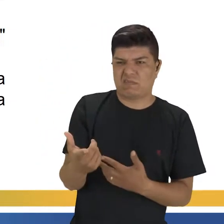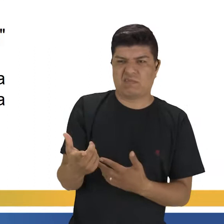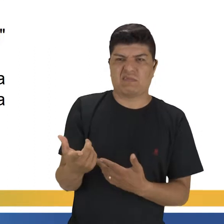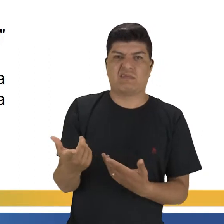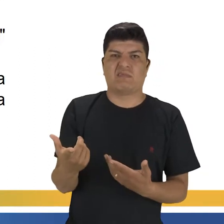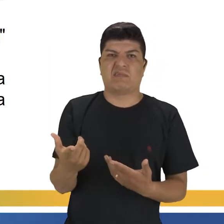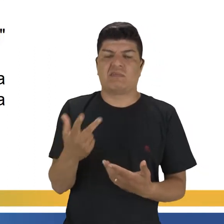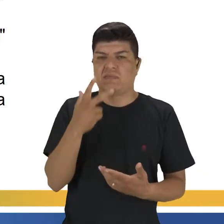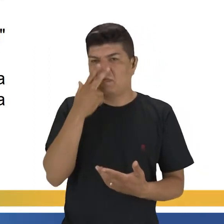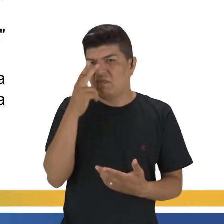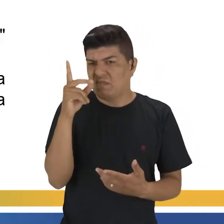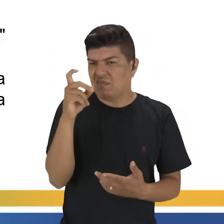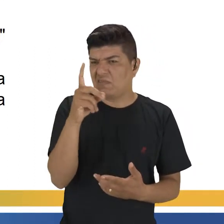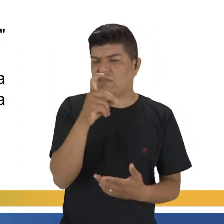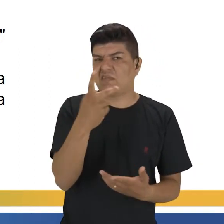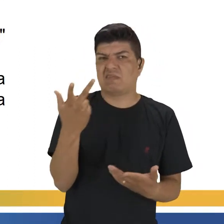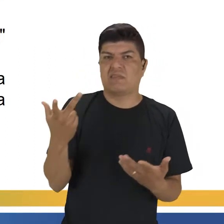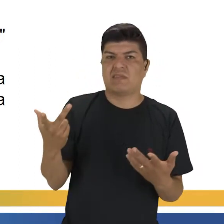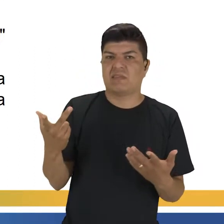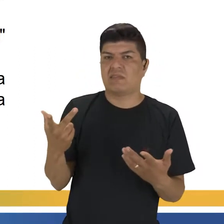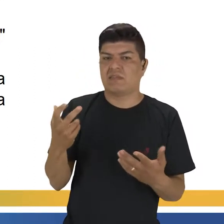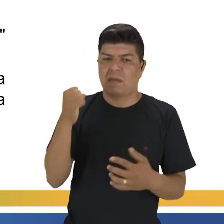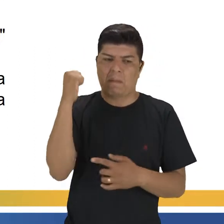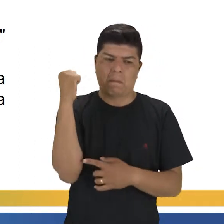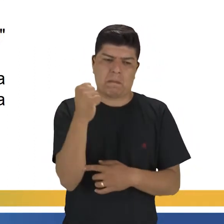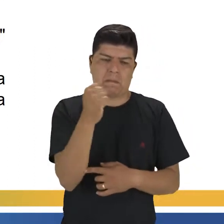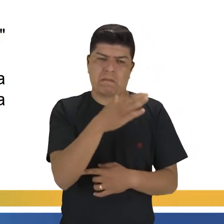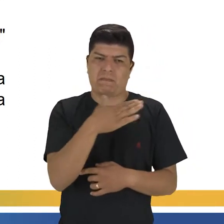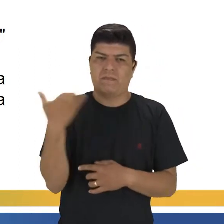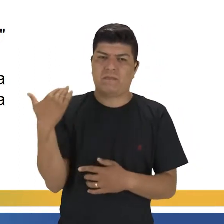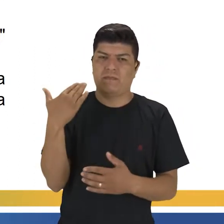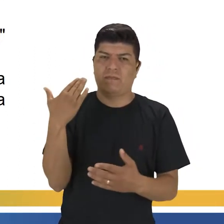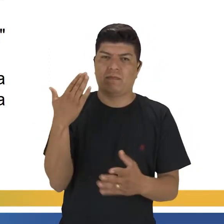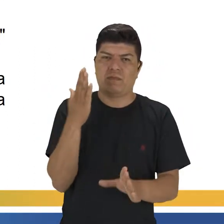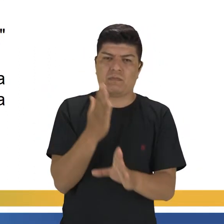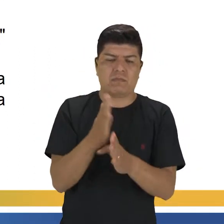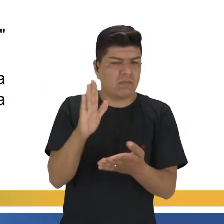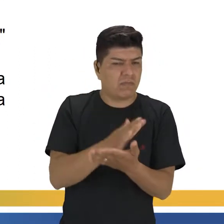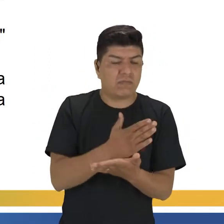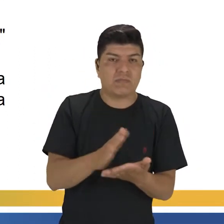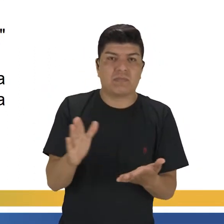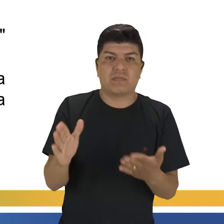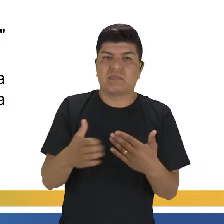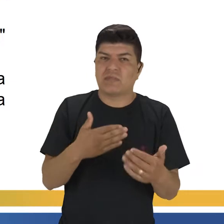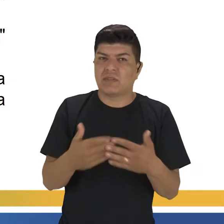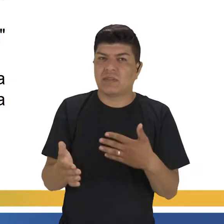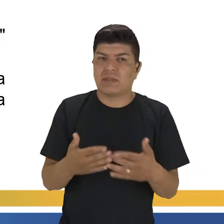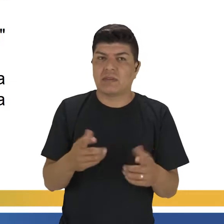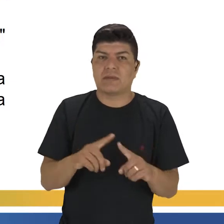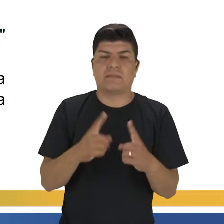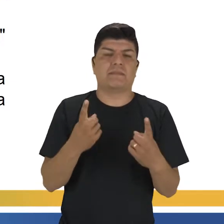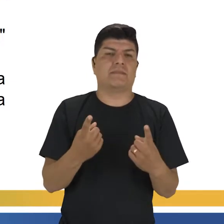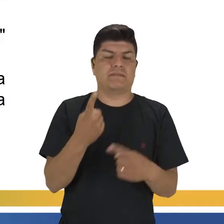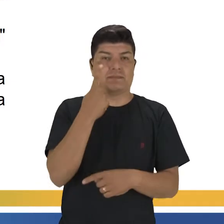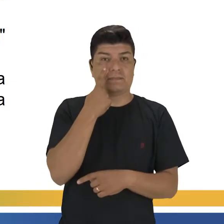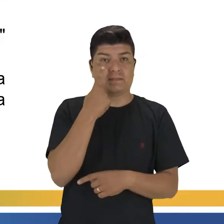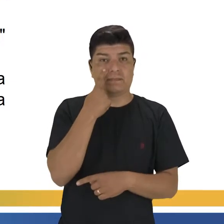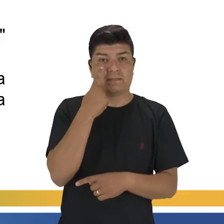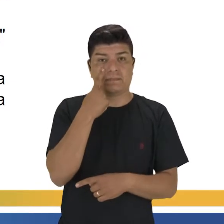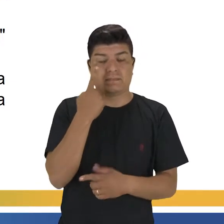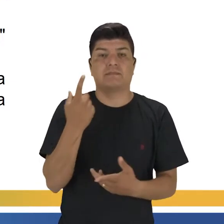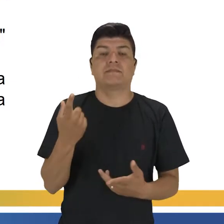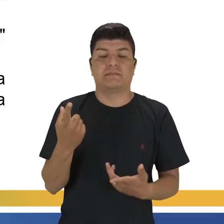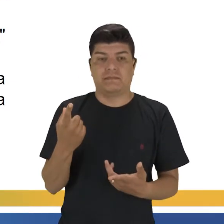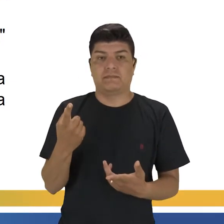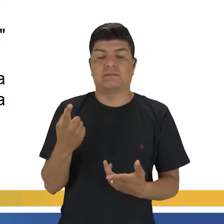bruto, rude, capaz de matar e morrer em qualquer causa. Ele era visto como aquele que,